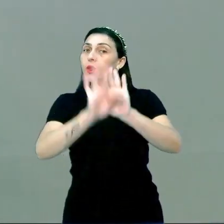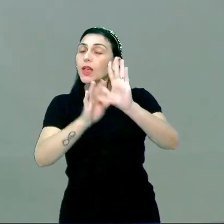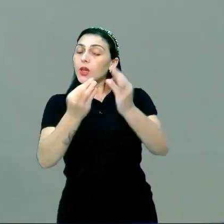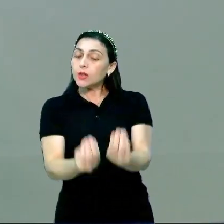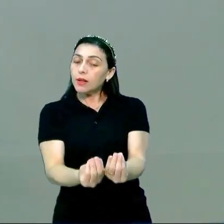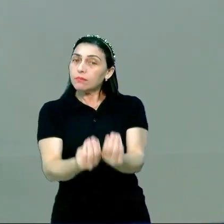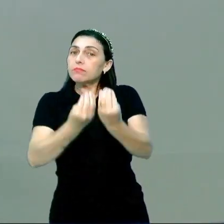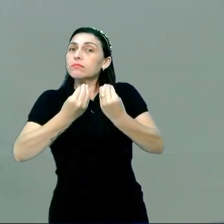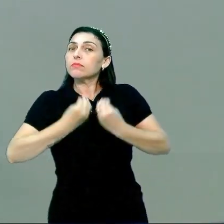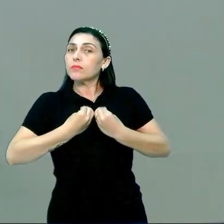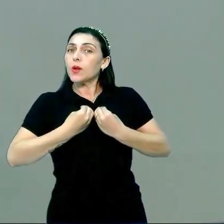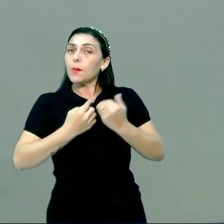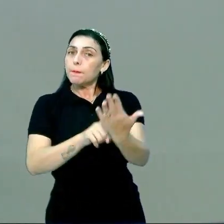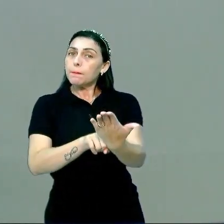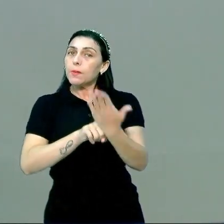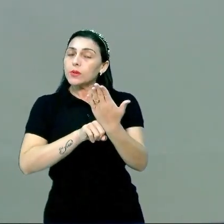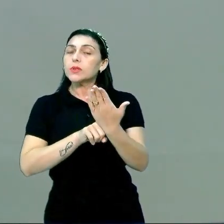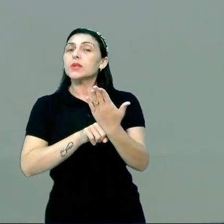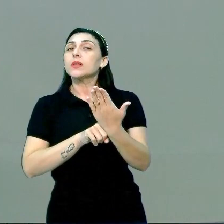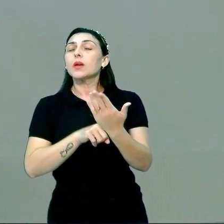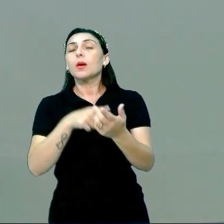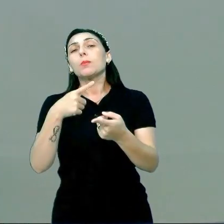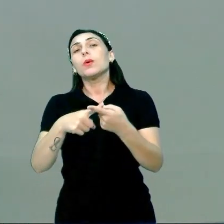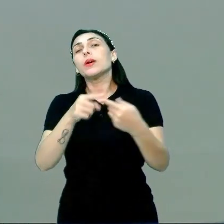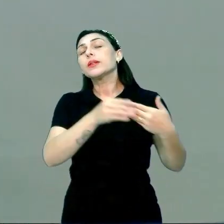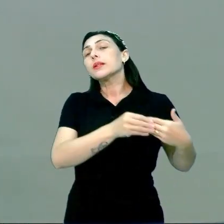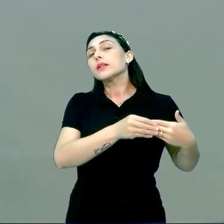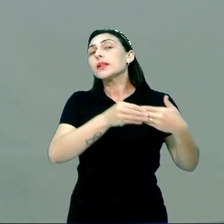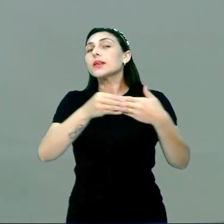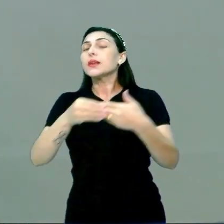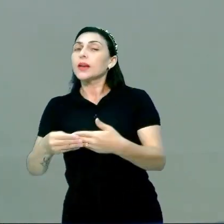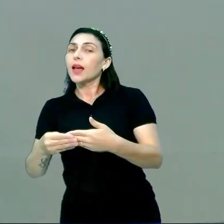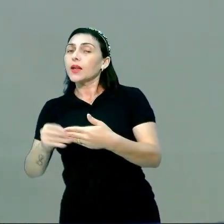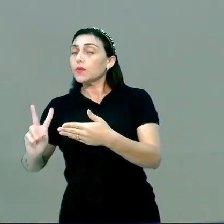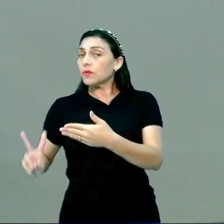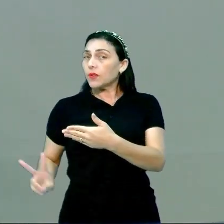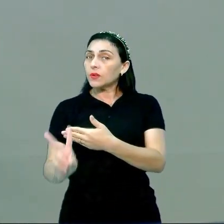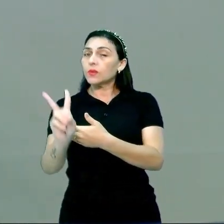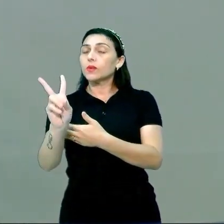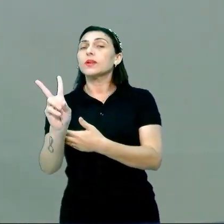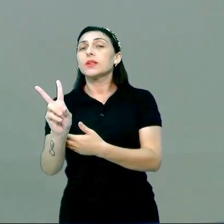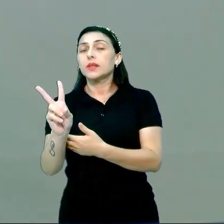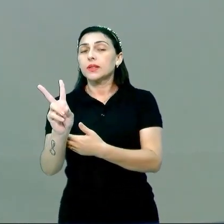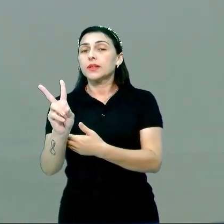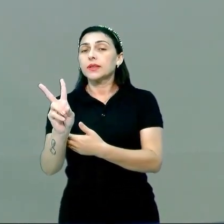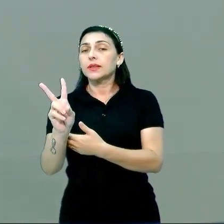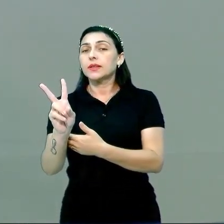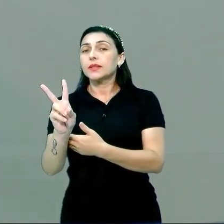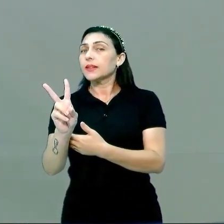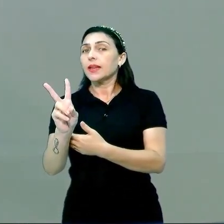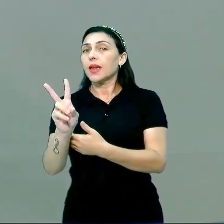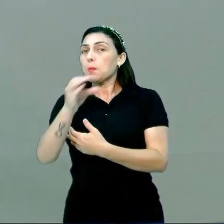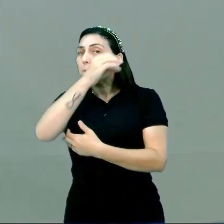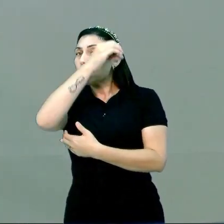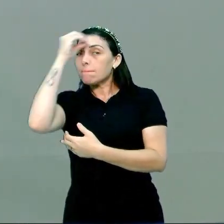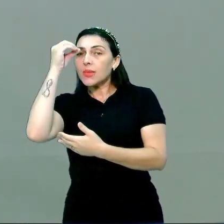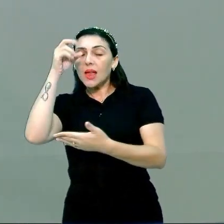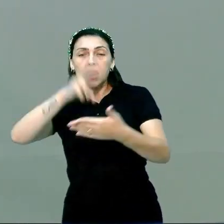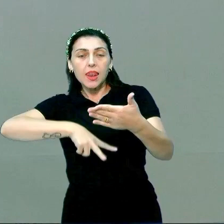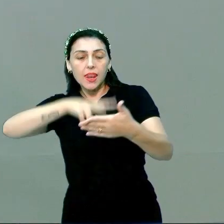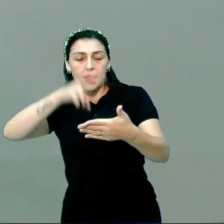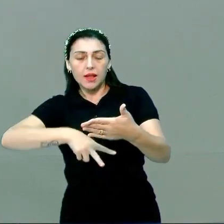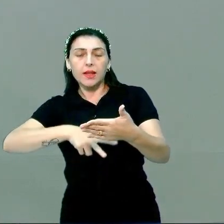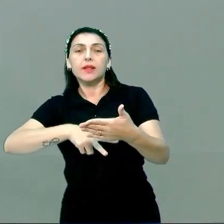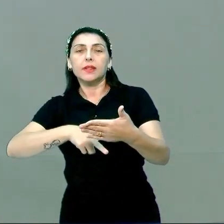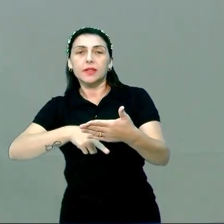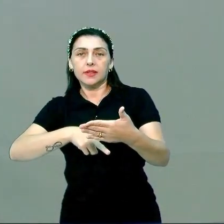nos dizendo ali, Porque a gente traz uma carga de valores, Ninguém é neutro ao ler nenhum